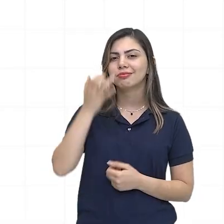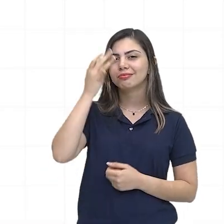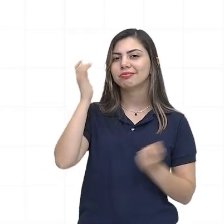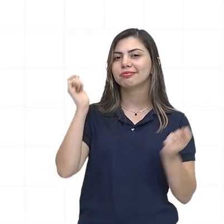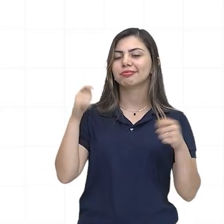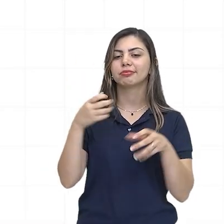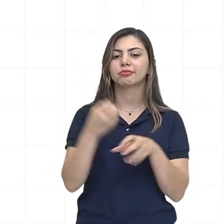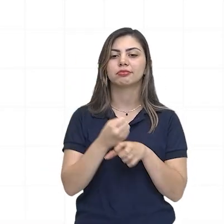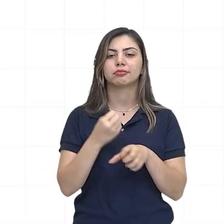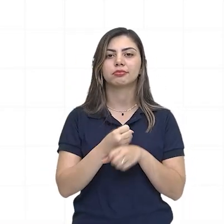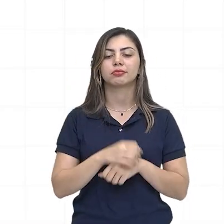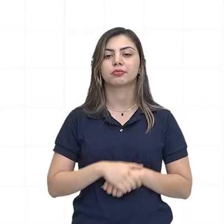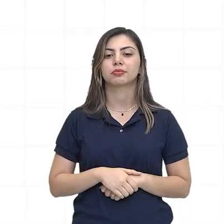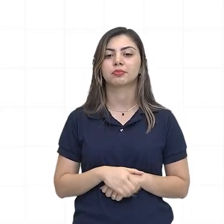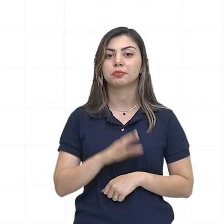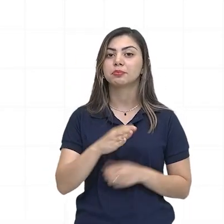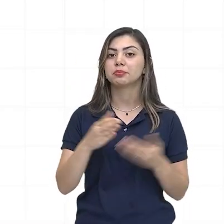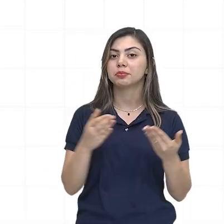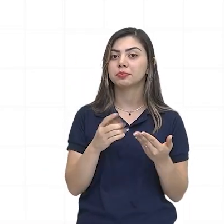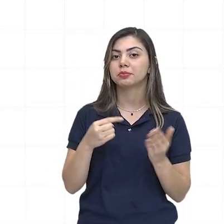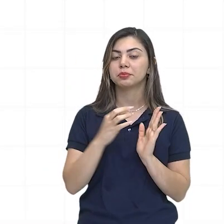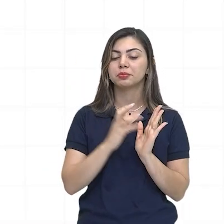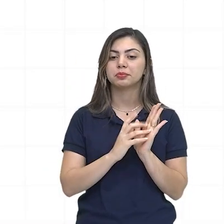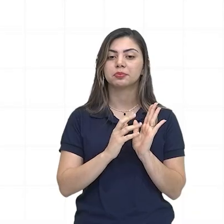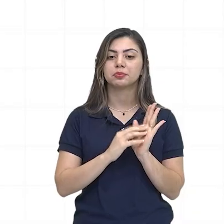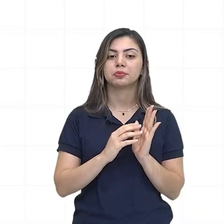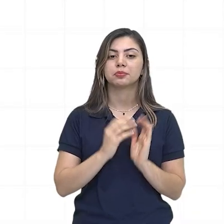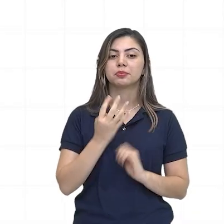gente fazer, mas vamos digitar na calculadora.